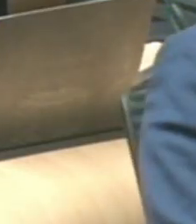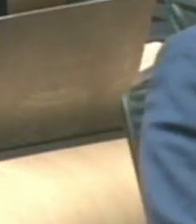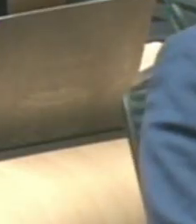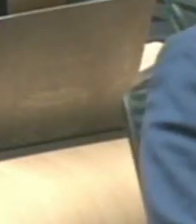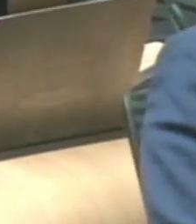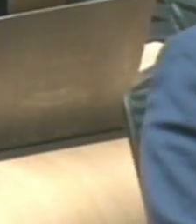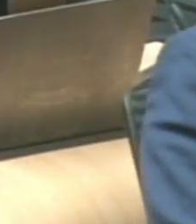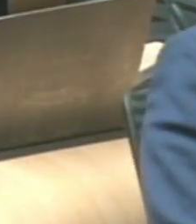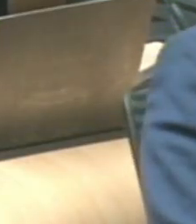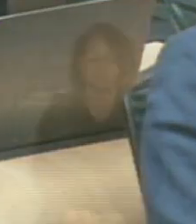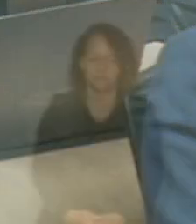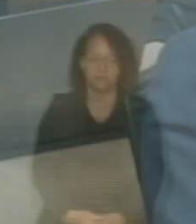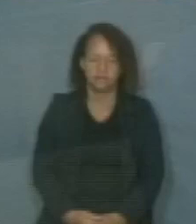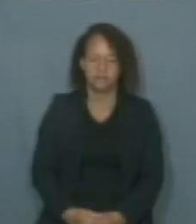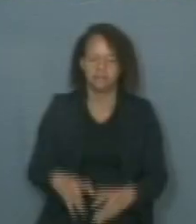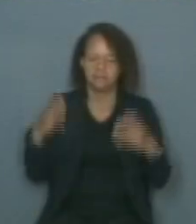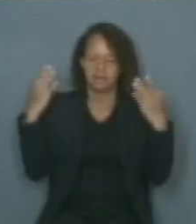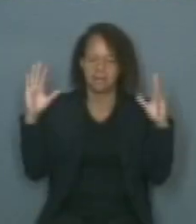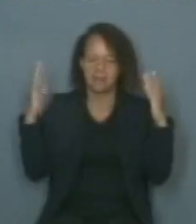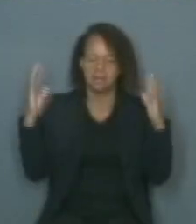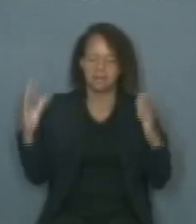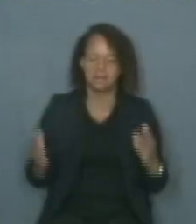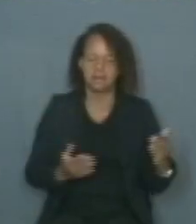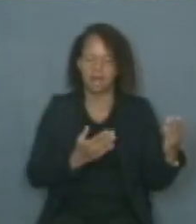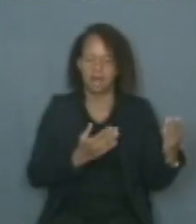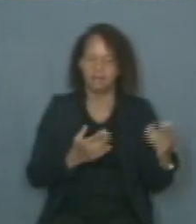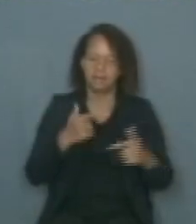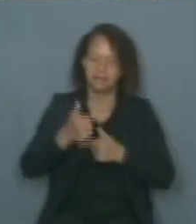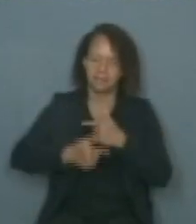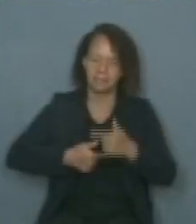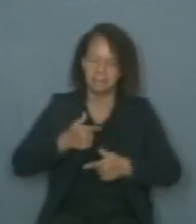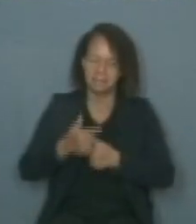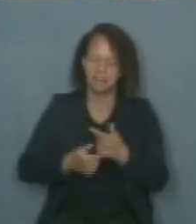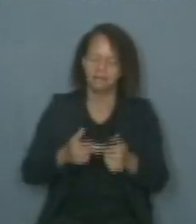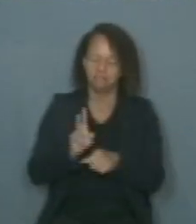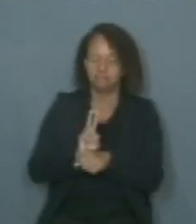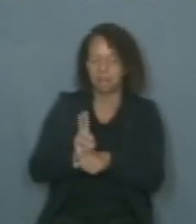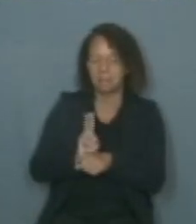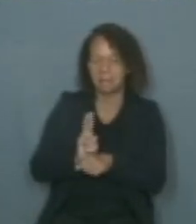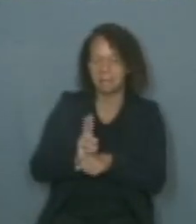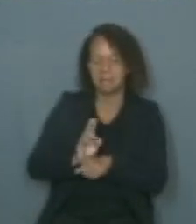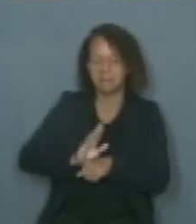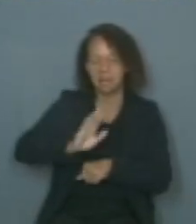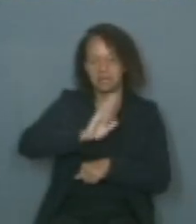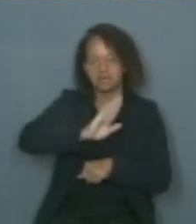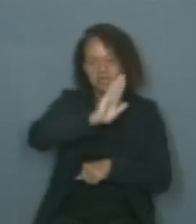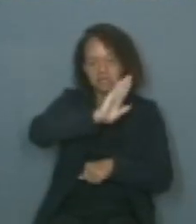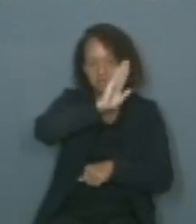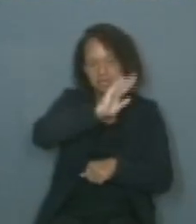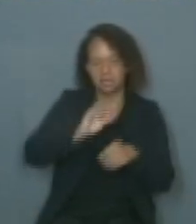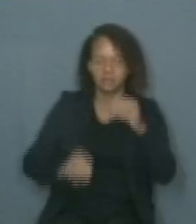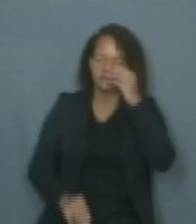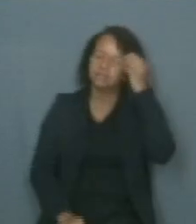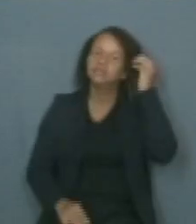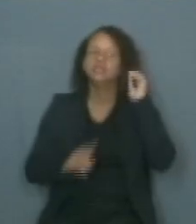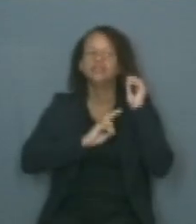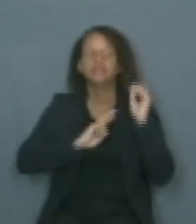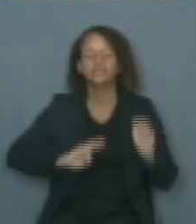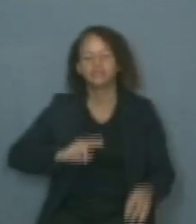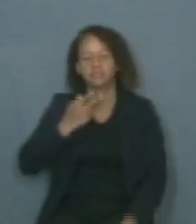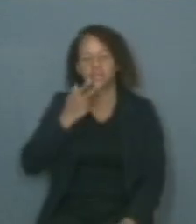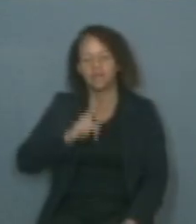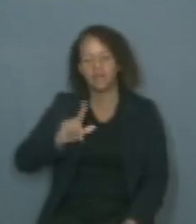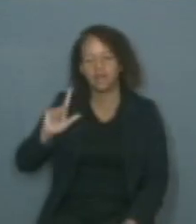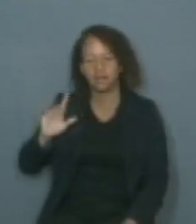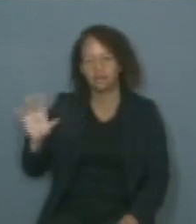Pois não, vereador. Parabenizar Vossa Excelência pelo trabalho de fiscalizar as barreiras. O vereador que antecedeu aqui